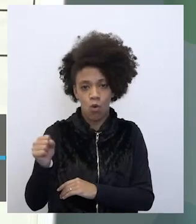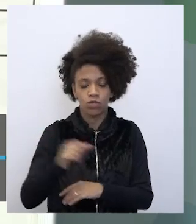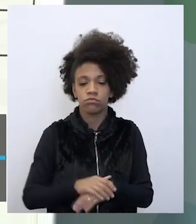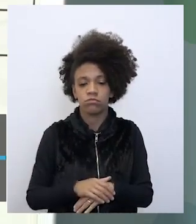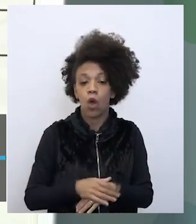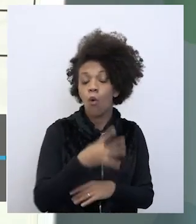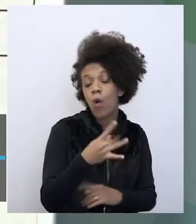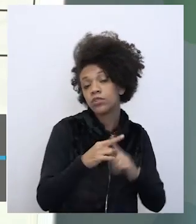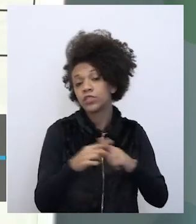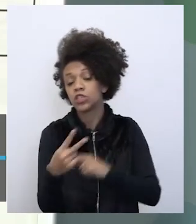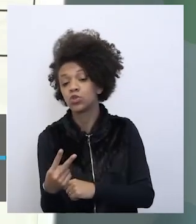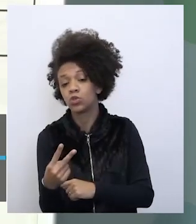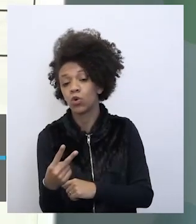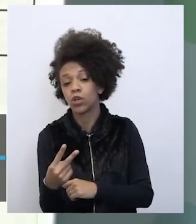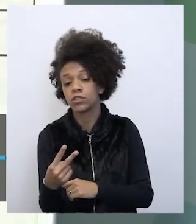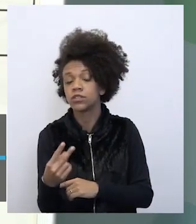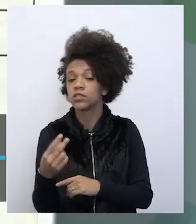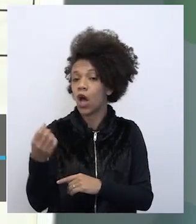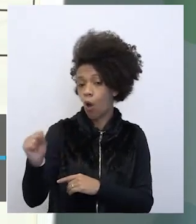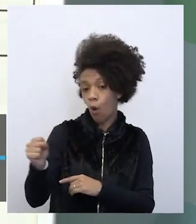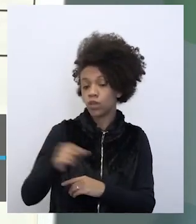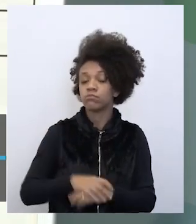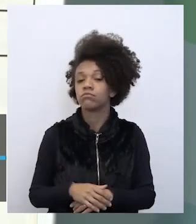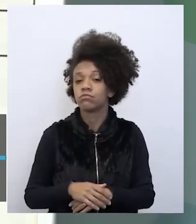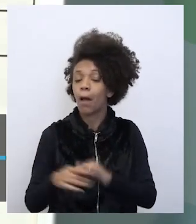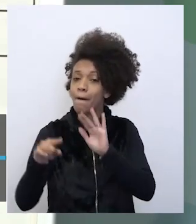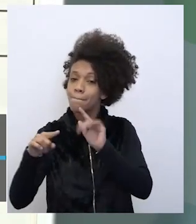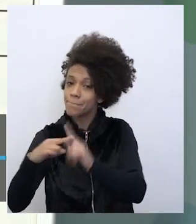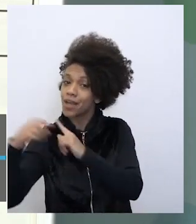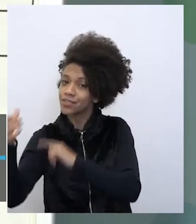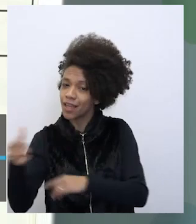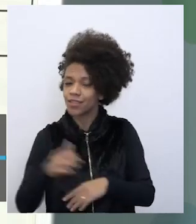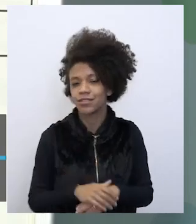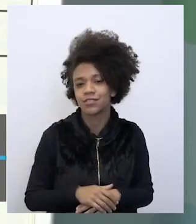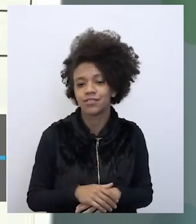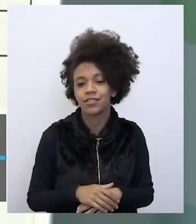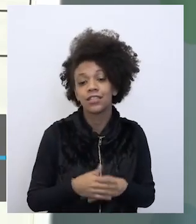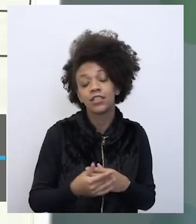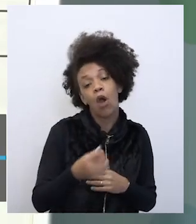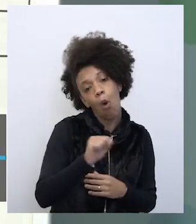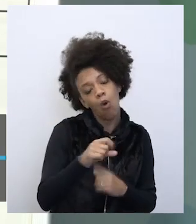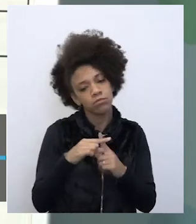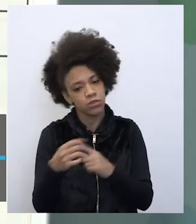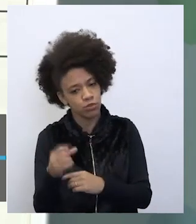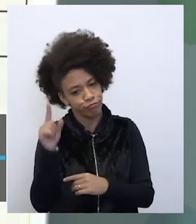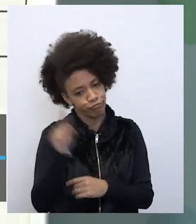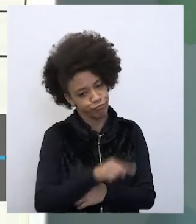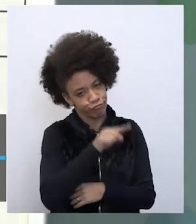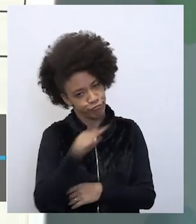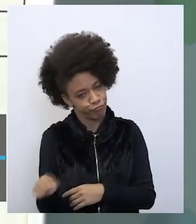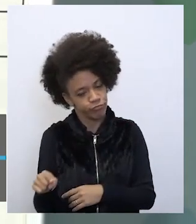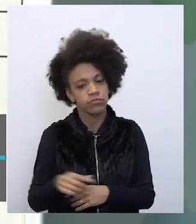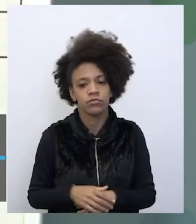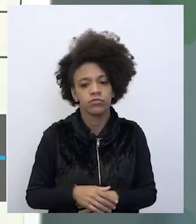4 vezes 2, 8. Mais 6. Aí, 8 com menos 8 aqui dá 0, né? Posso até cancelar se eu